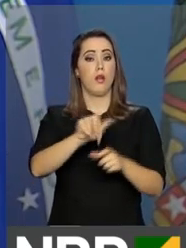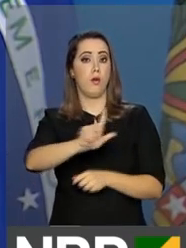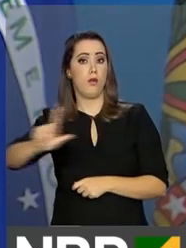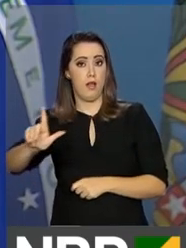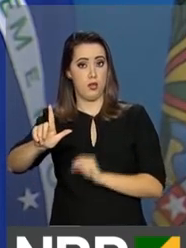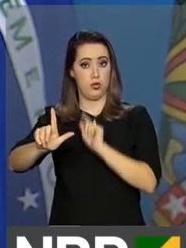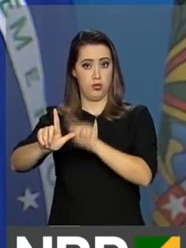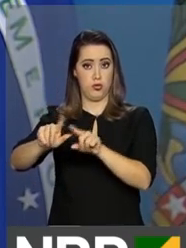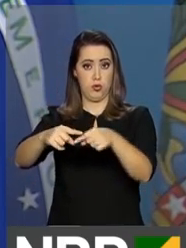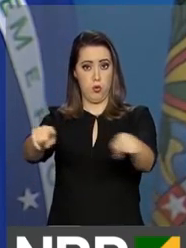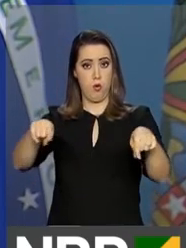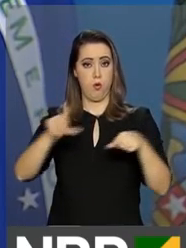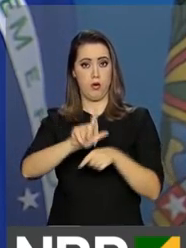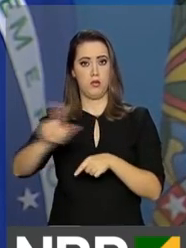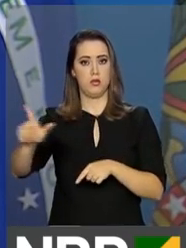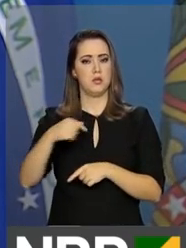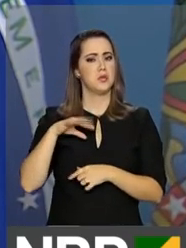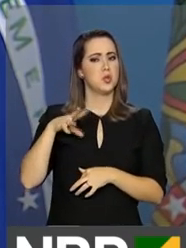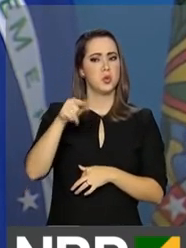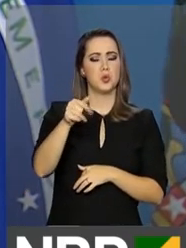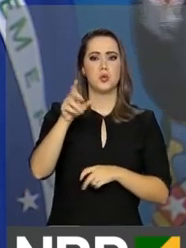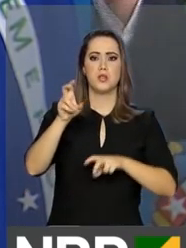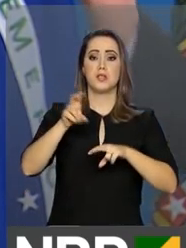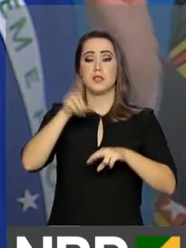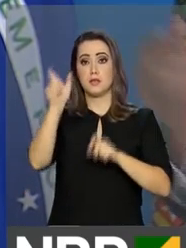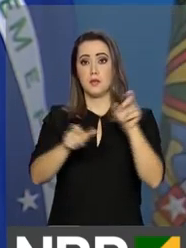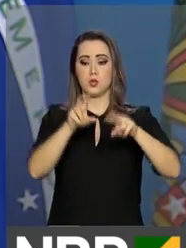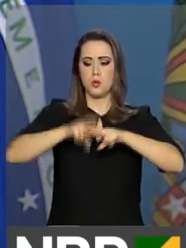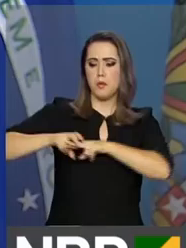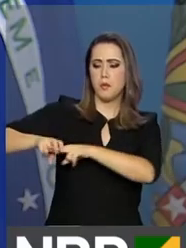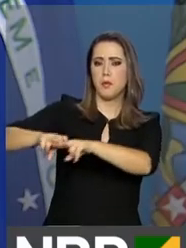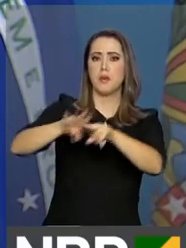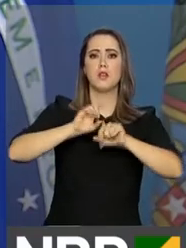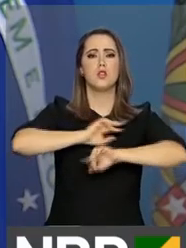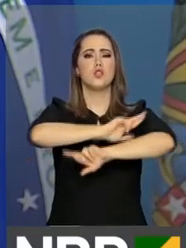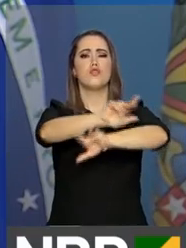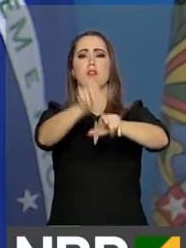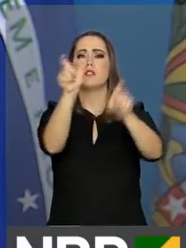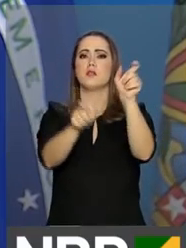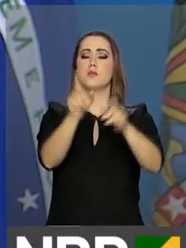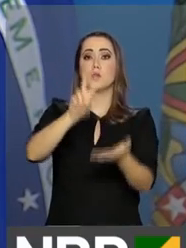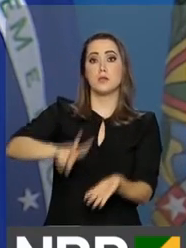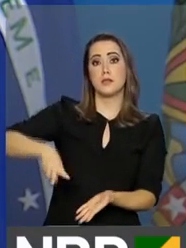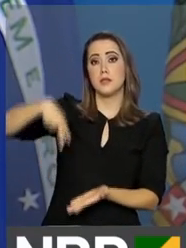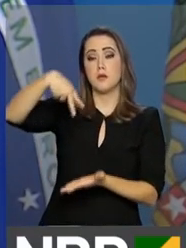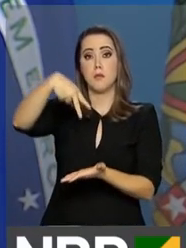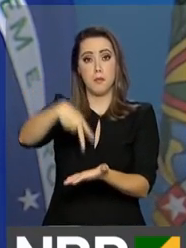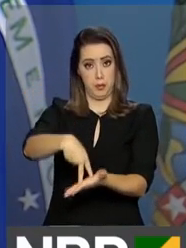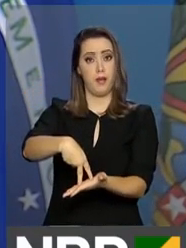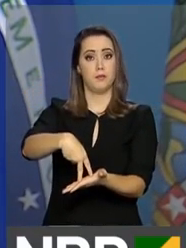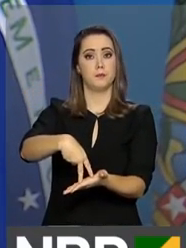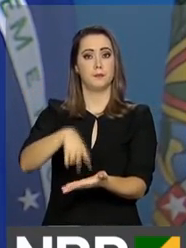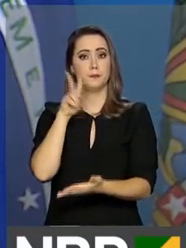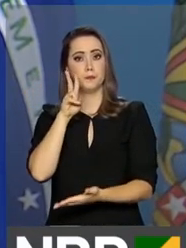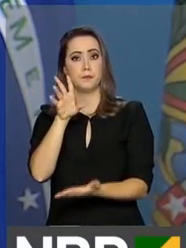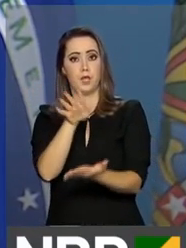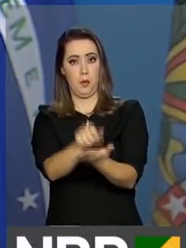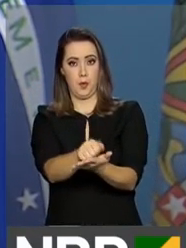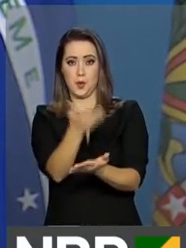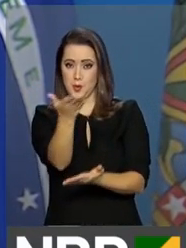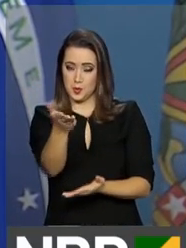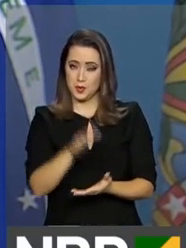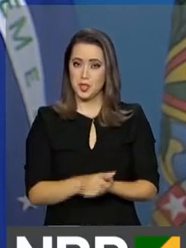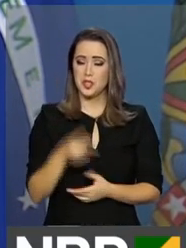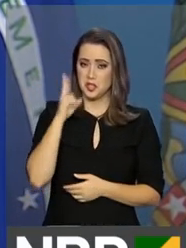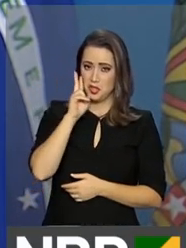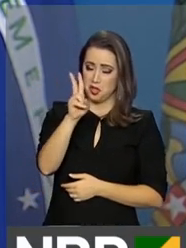só tem todo o recheio dos sentados, mas uma multidão em pé. De modo que você, eu vejo, viu, Embaçaí,